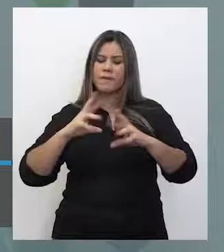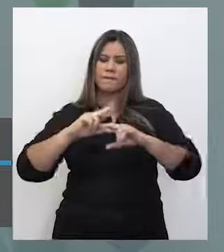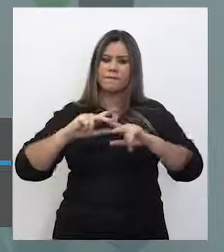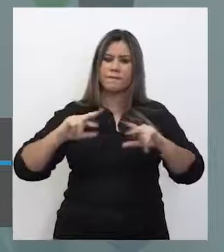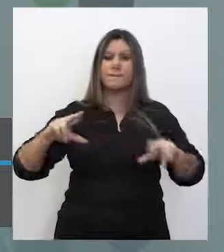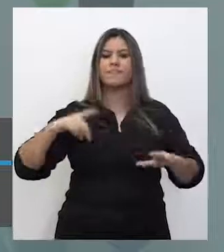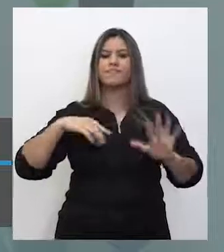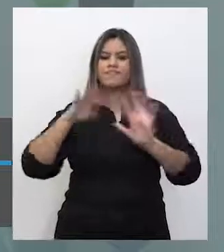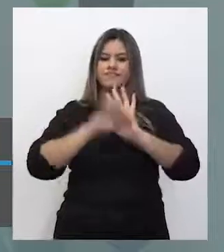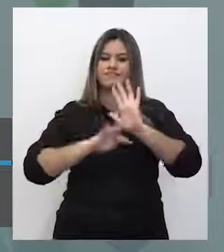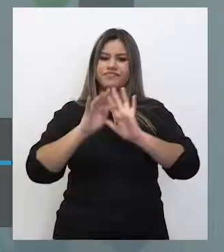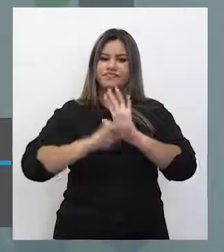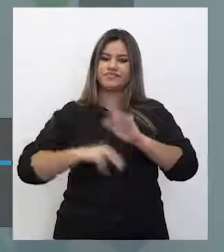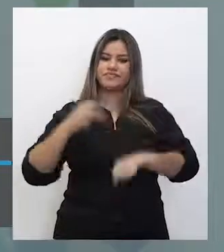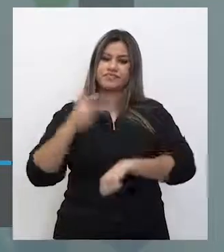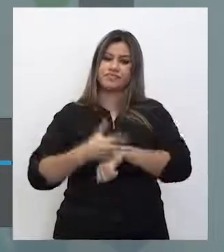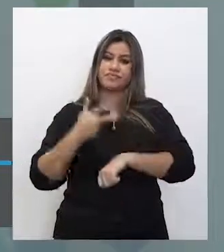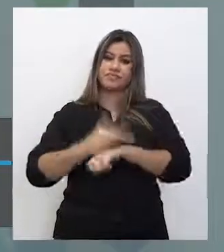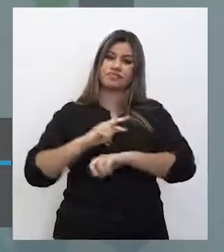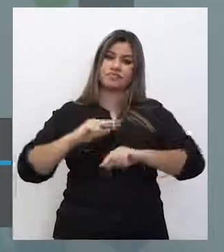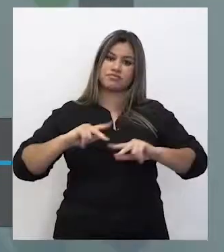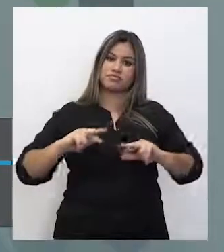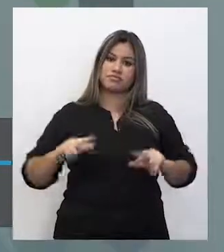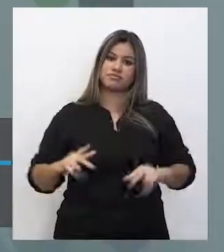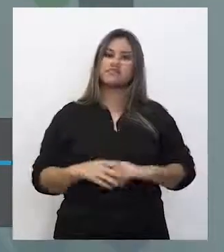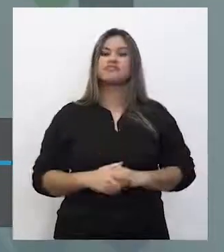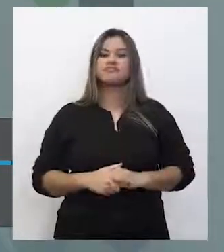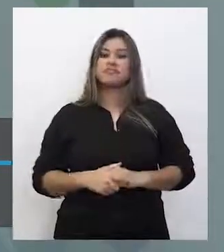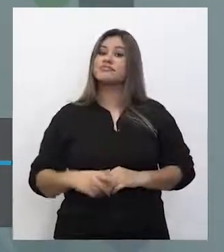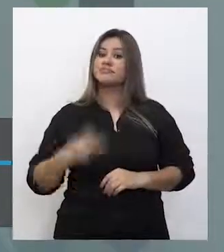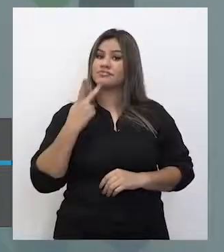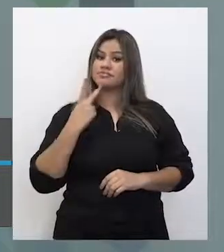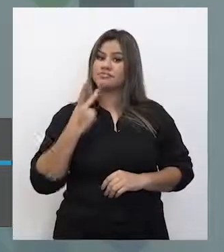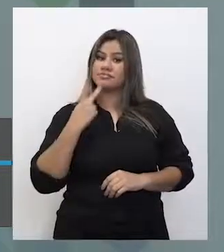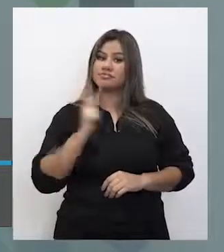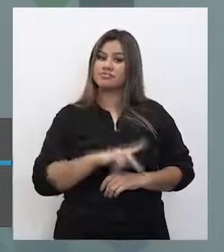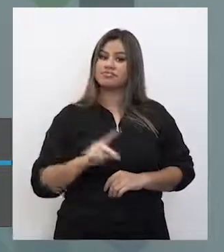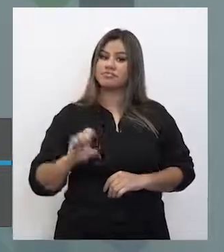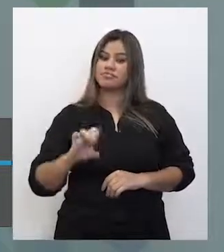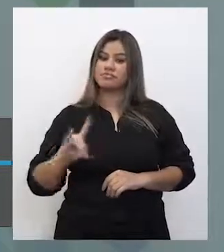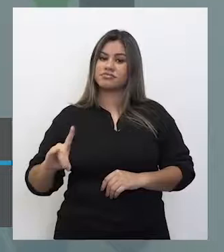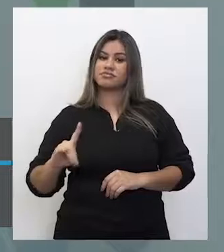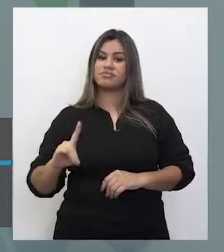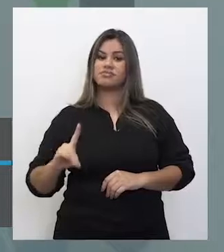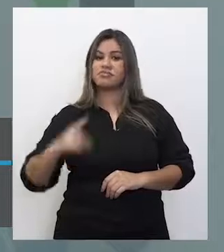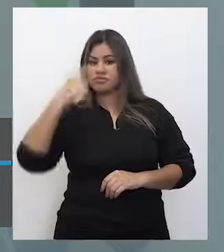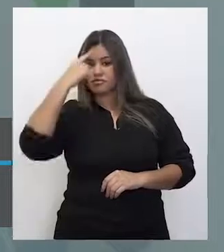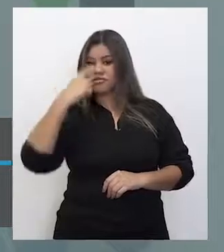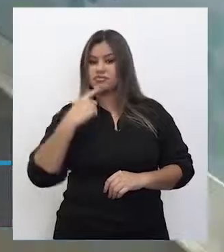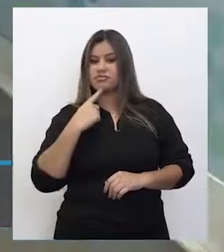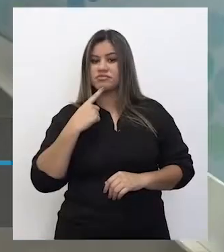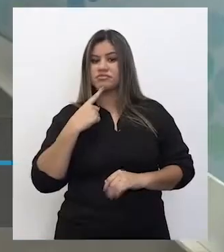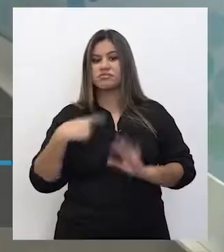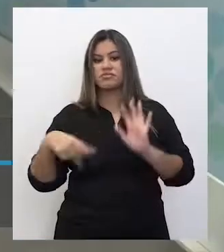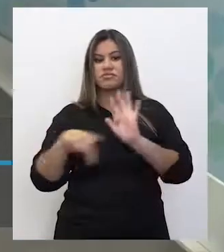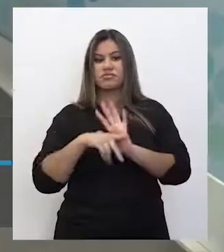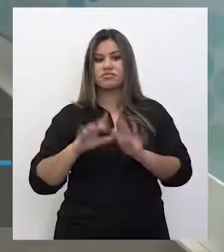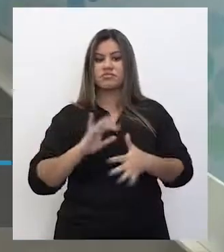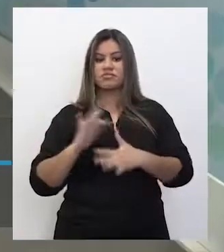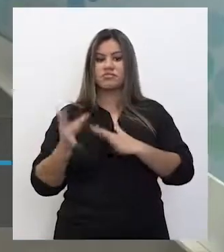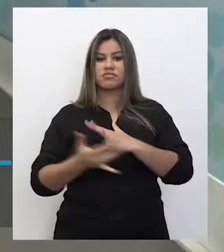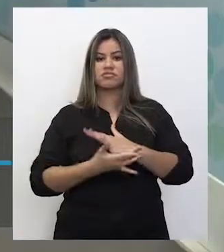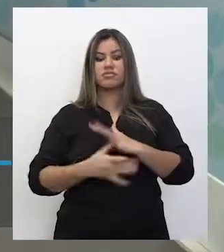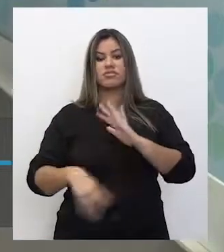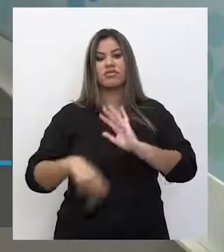vários textos que eu uso aqui, de vários outros. Estava até falando, professor Ed, abra um perfil lá. É uma rede social de